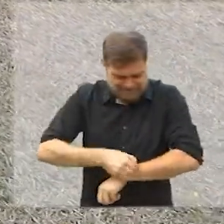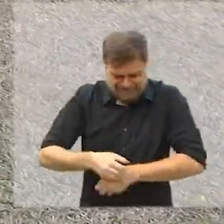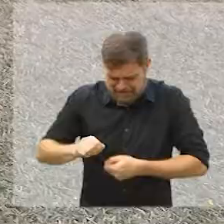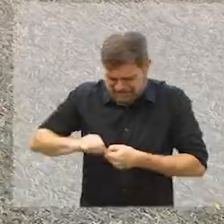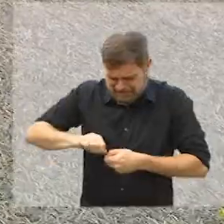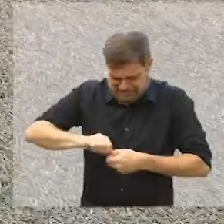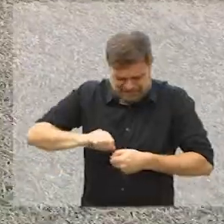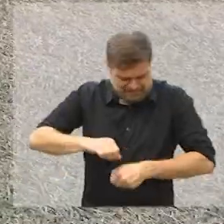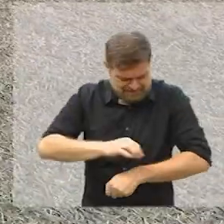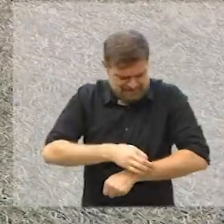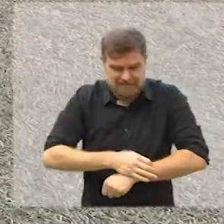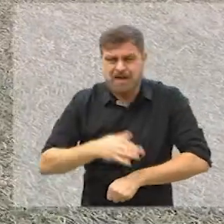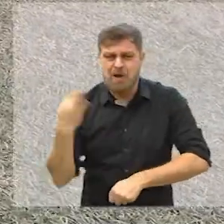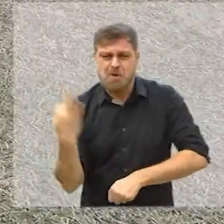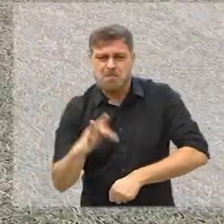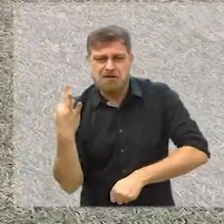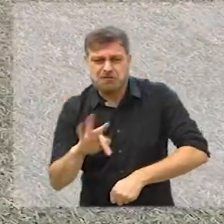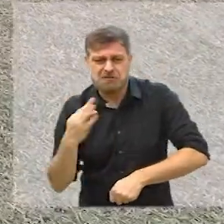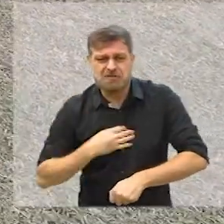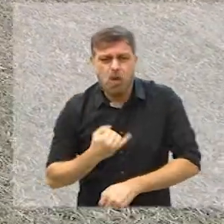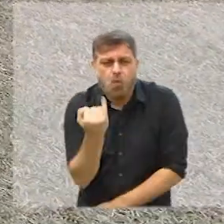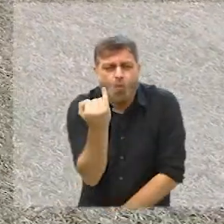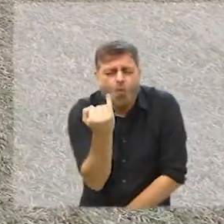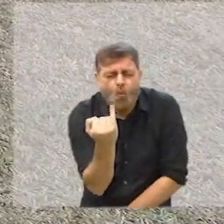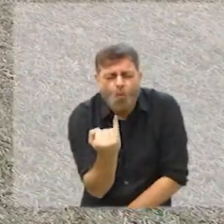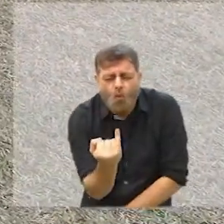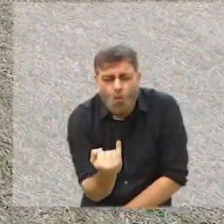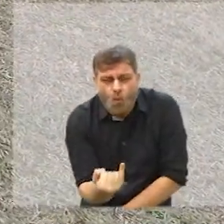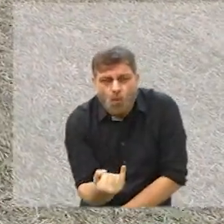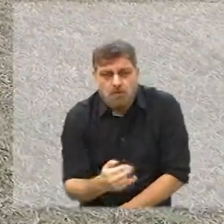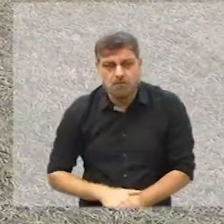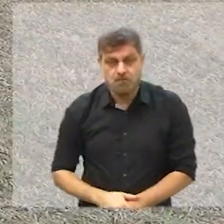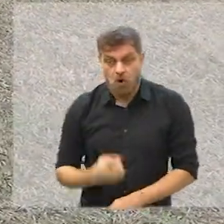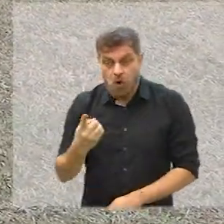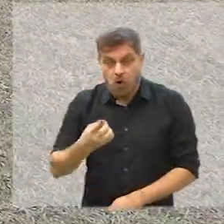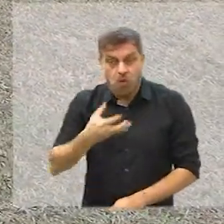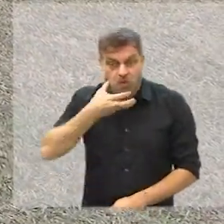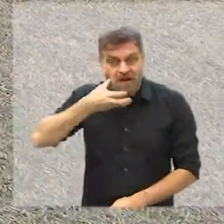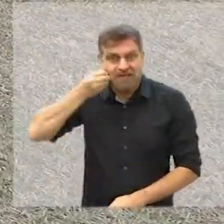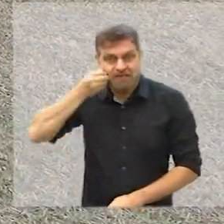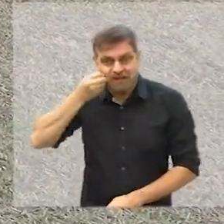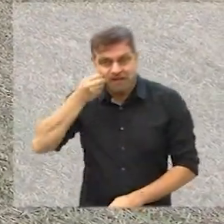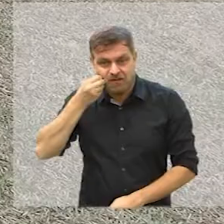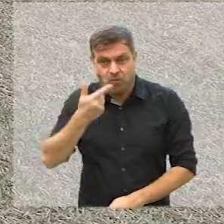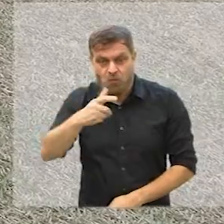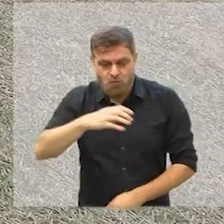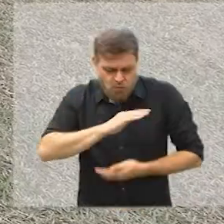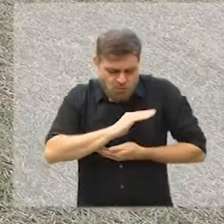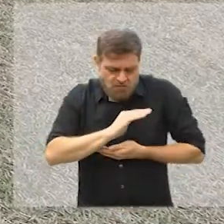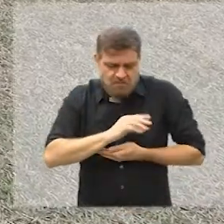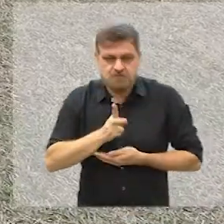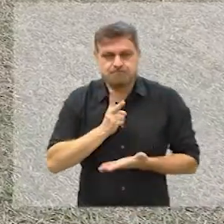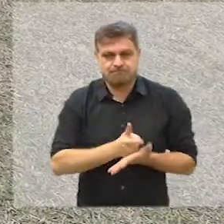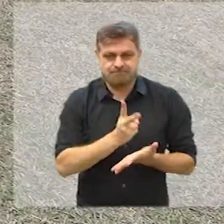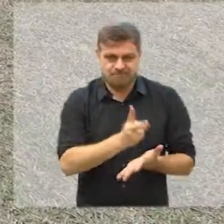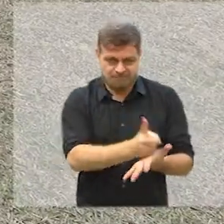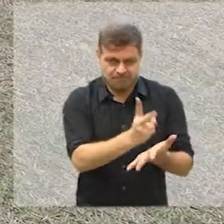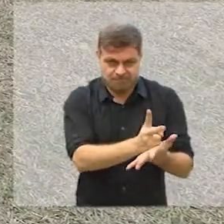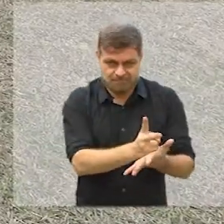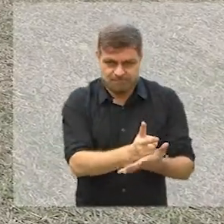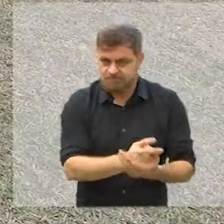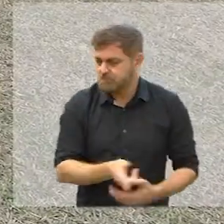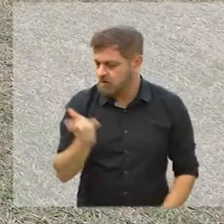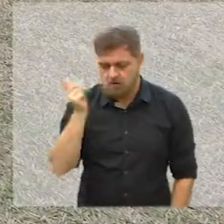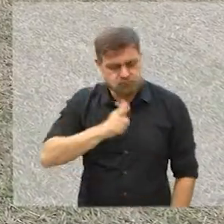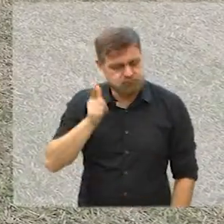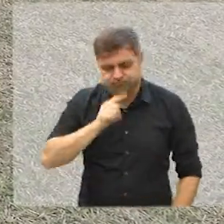carrapatos, machucados e desnutridos. Um filhotinho foi adotado, um outro continua aqui. Nunca